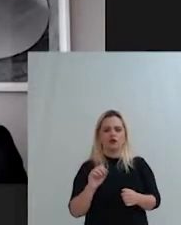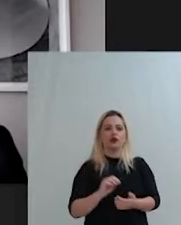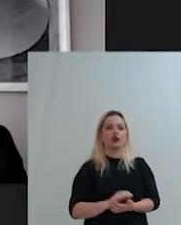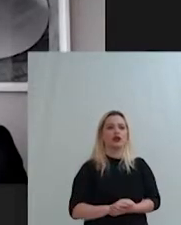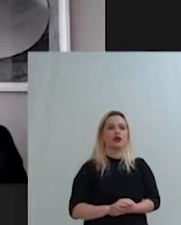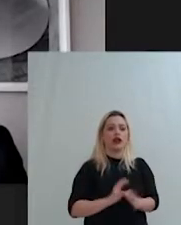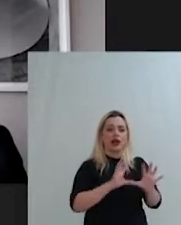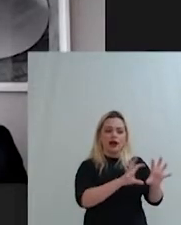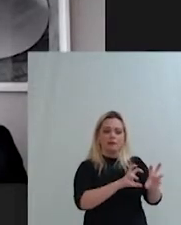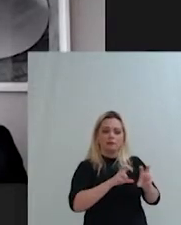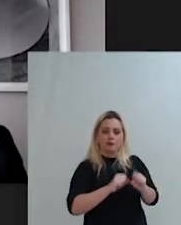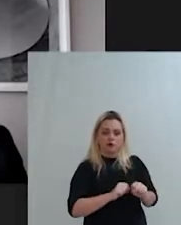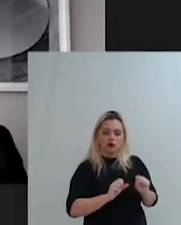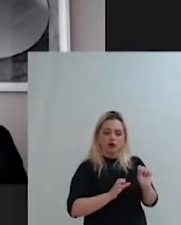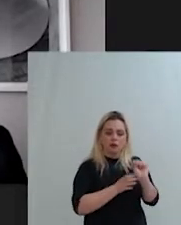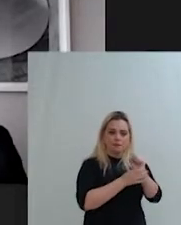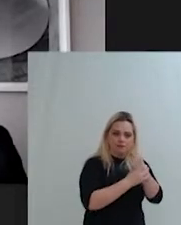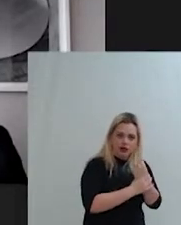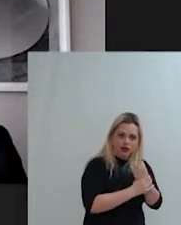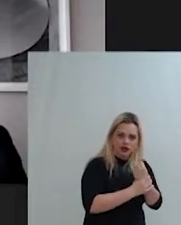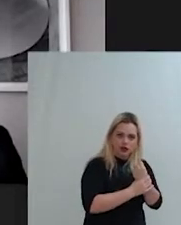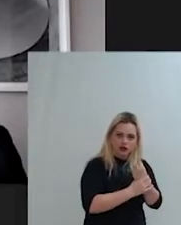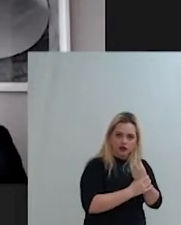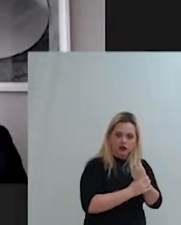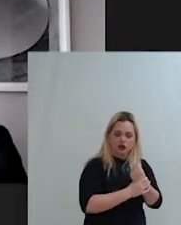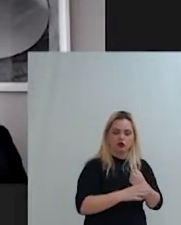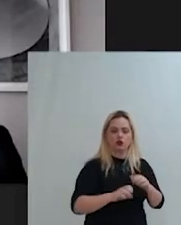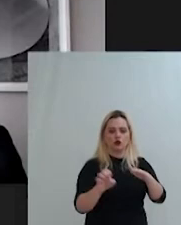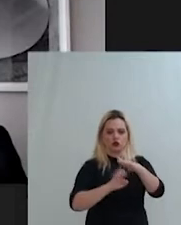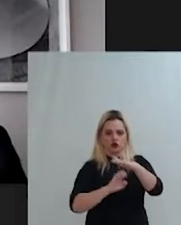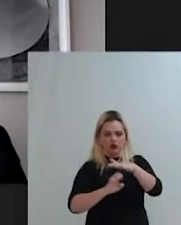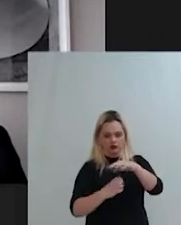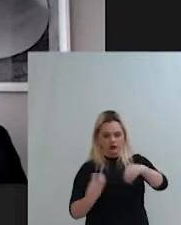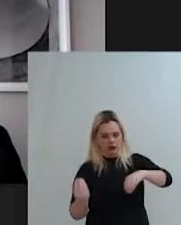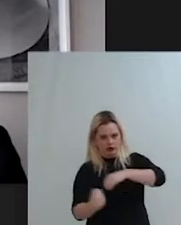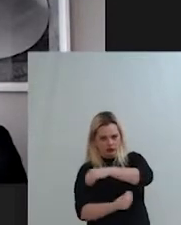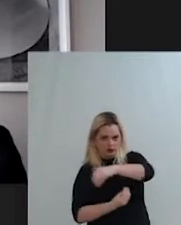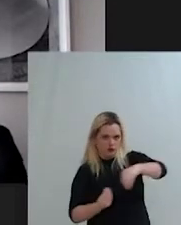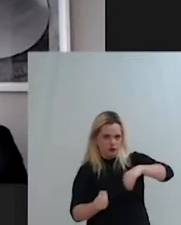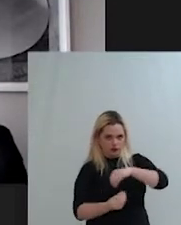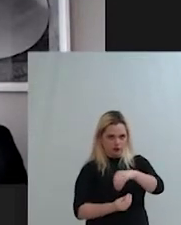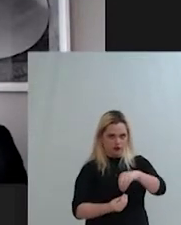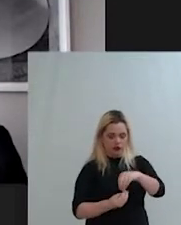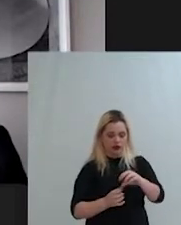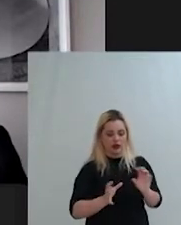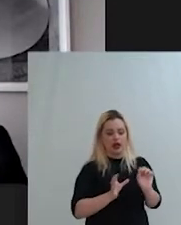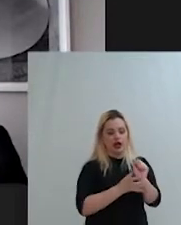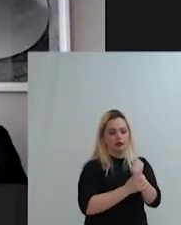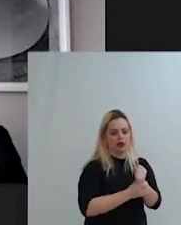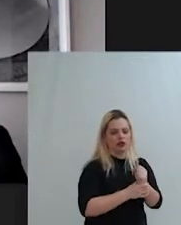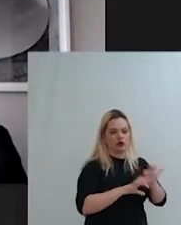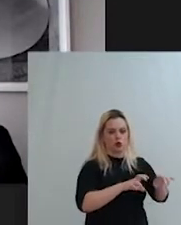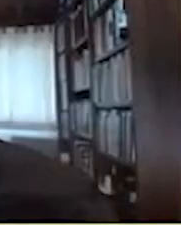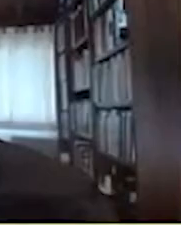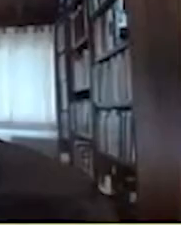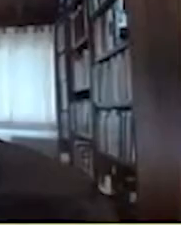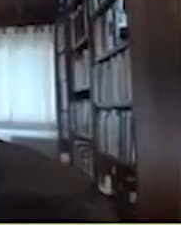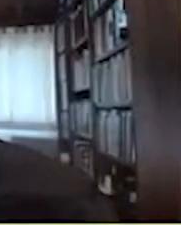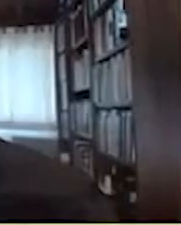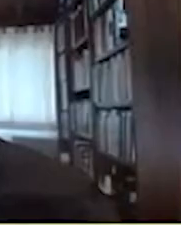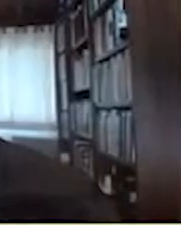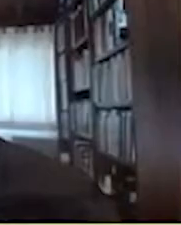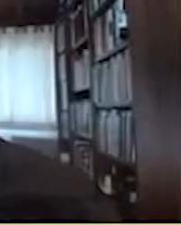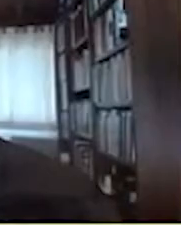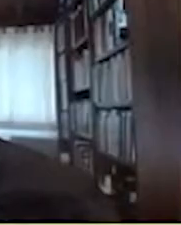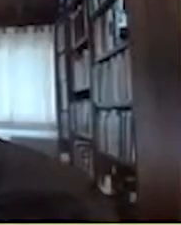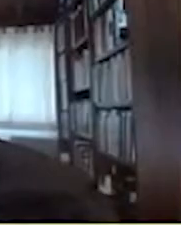ministro destacou que, embora a diligência tenha sido anterior ao recebimento da denúncia, com a apresentação formação de relatório pela autoridade policial,